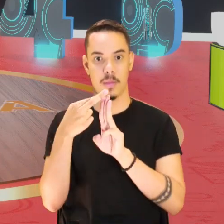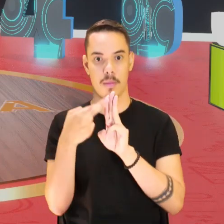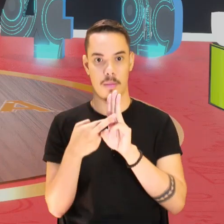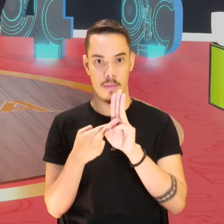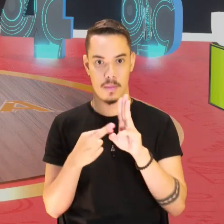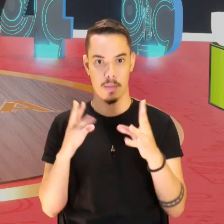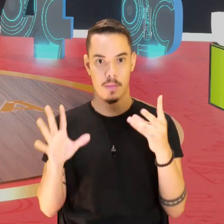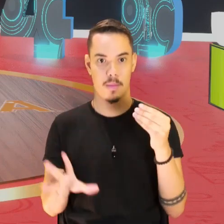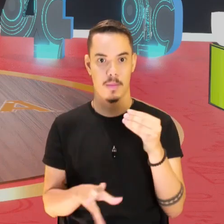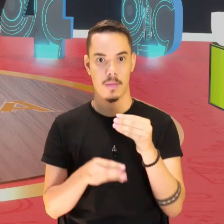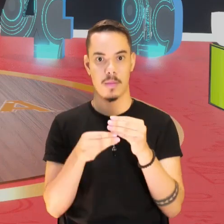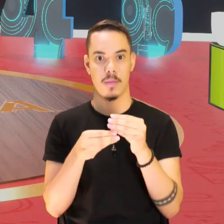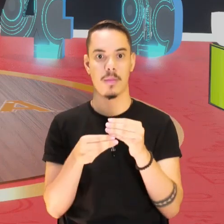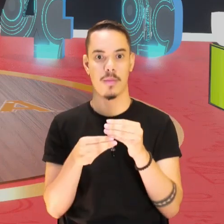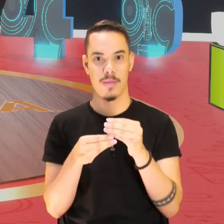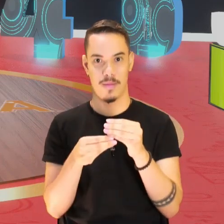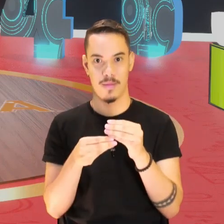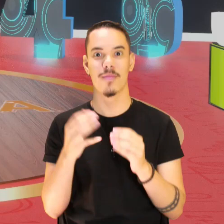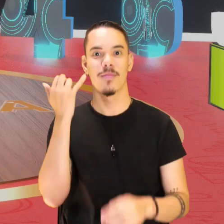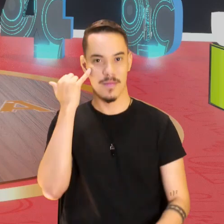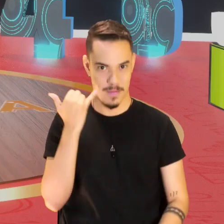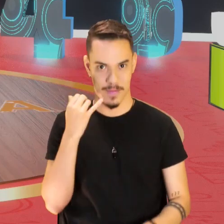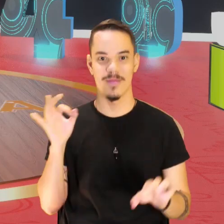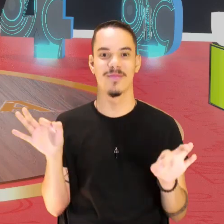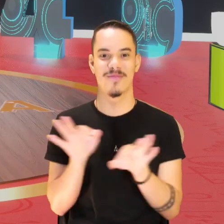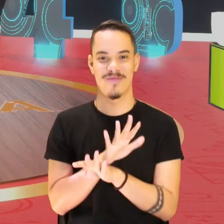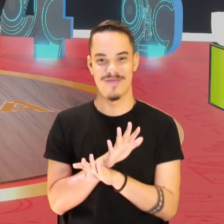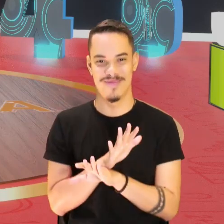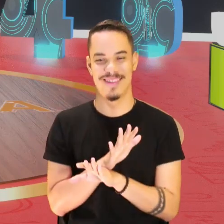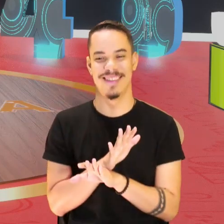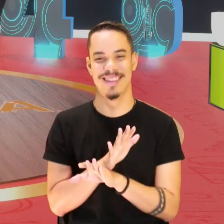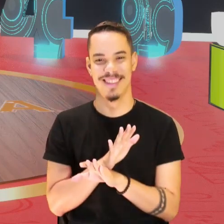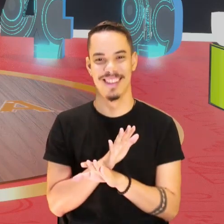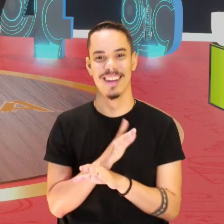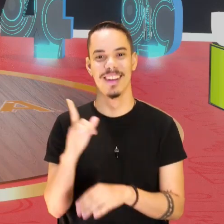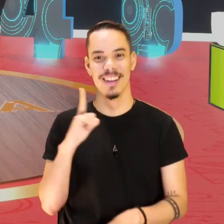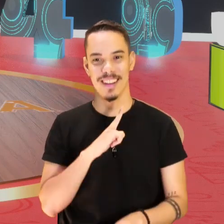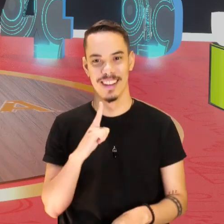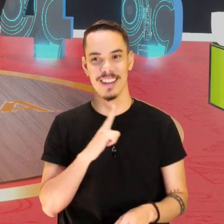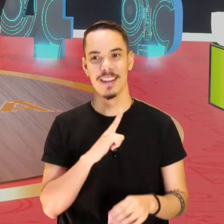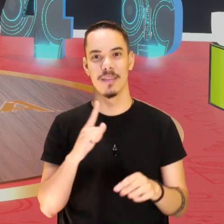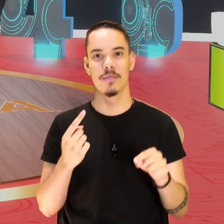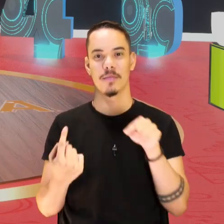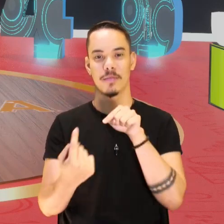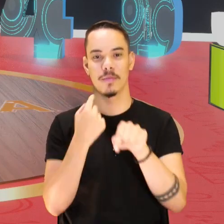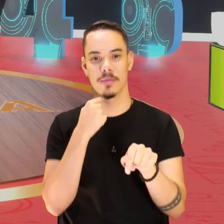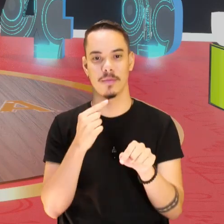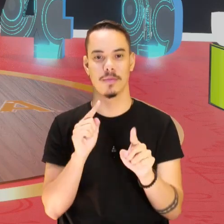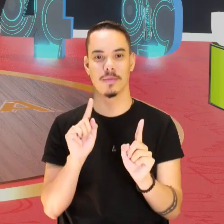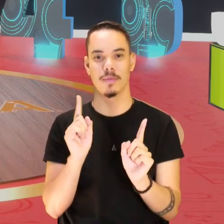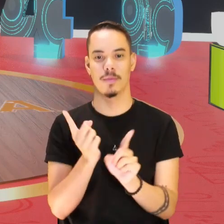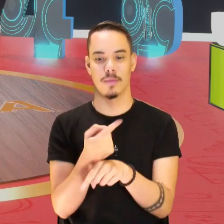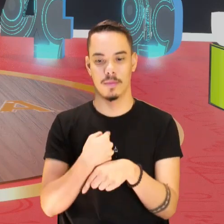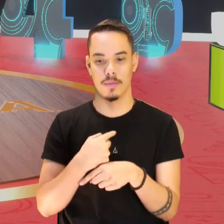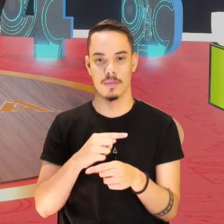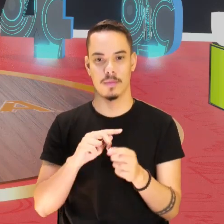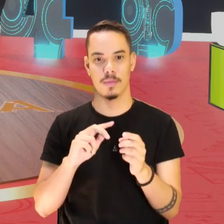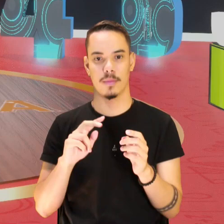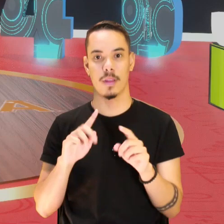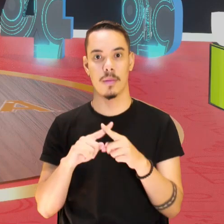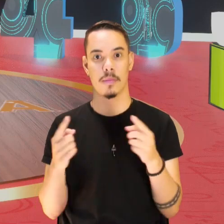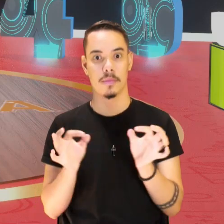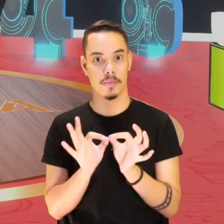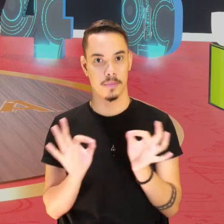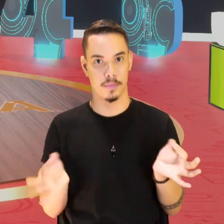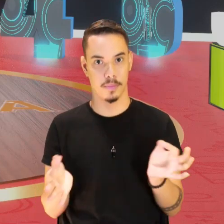composta né o Vitor tá preparado tem grandezas inversas diretas só que agora lá na